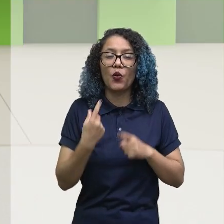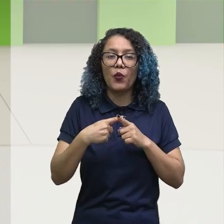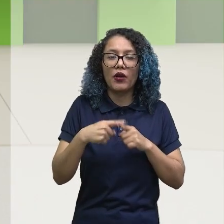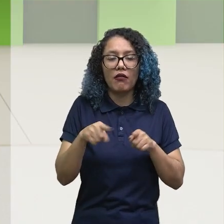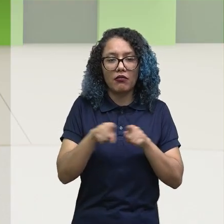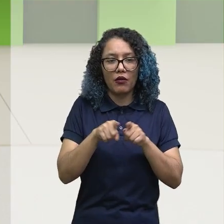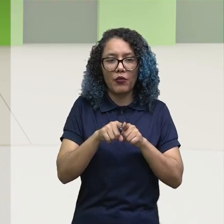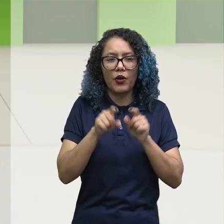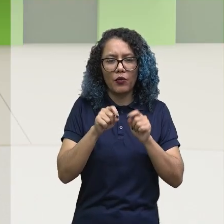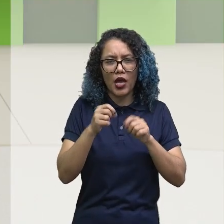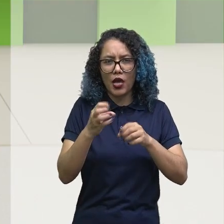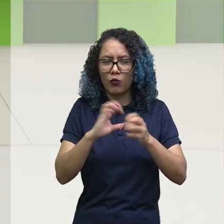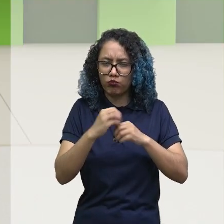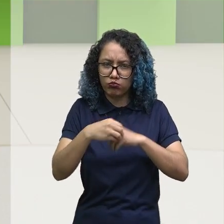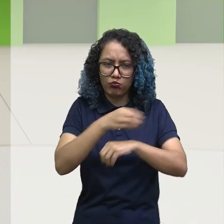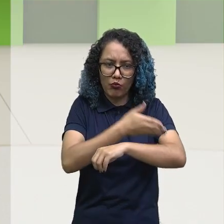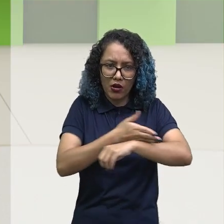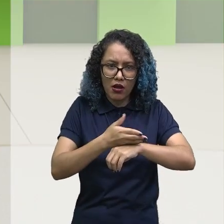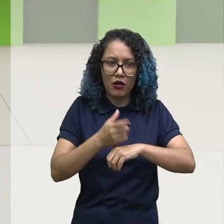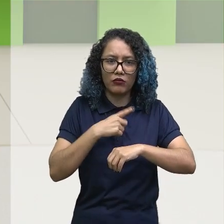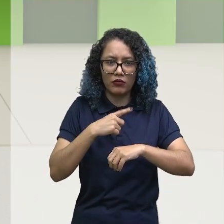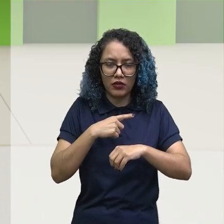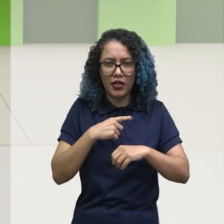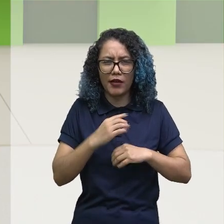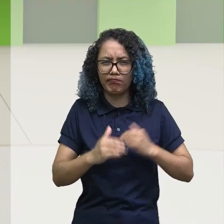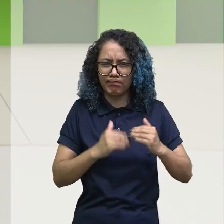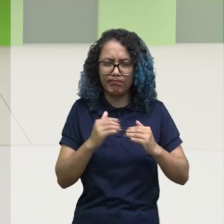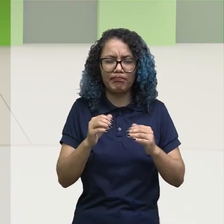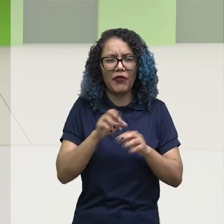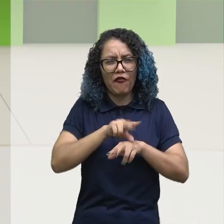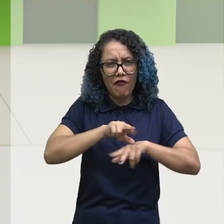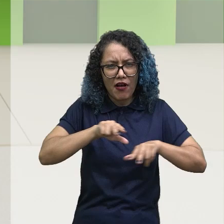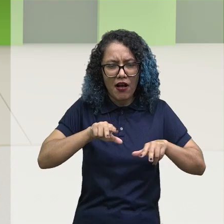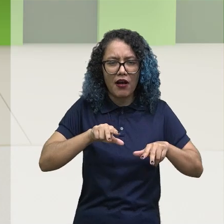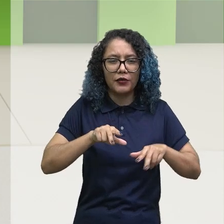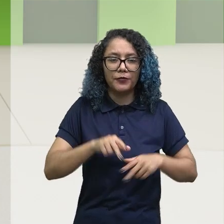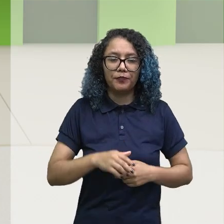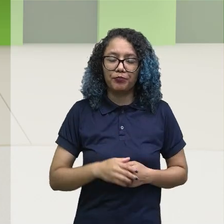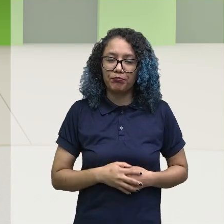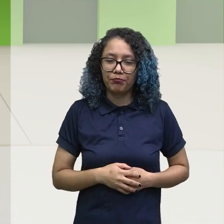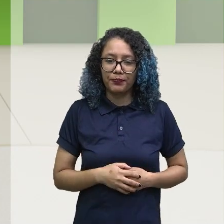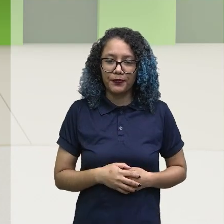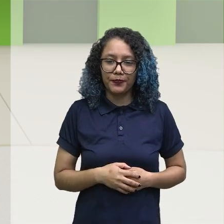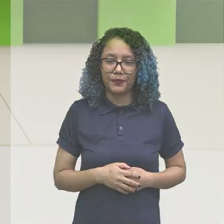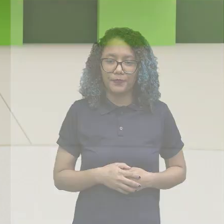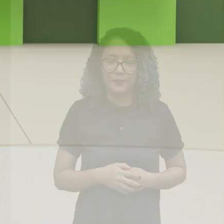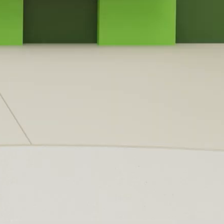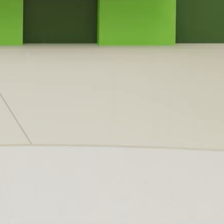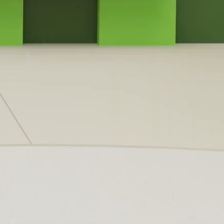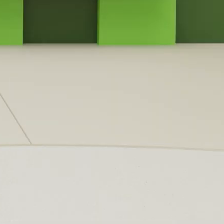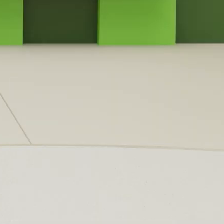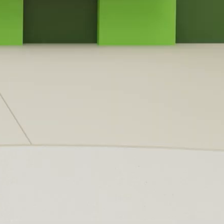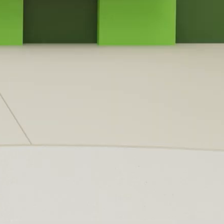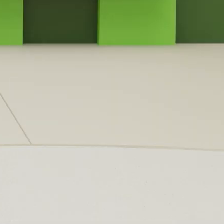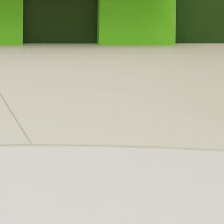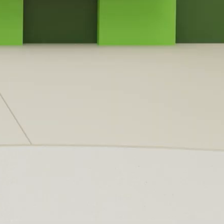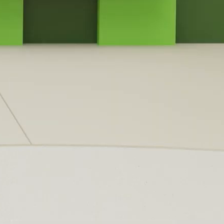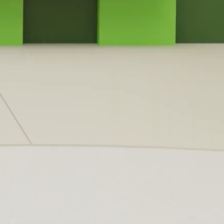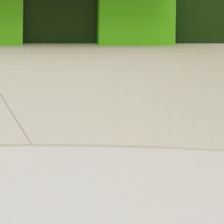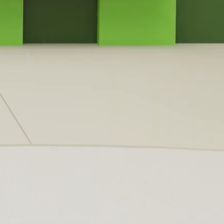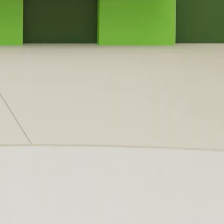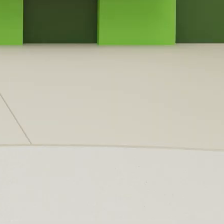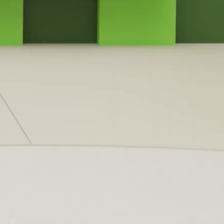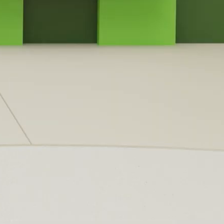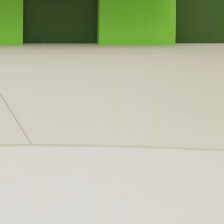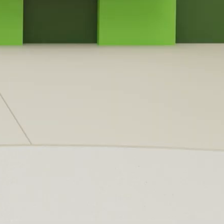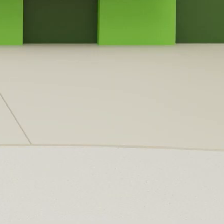tem ali glóbulos brancos, maturação de linfócito T, né, que são células específicas para proteger o nosso